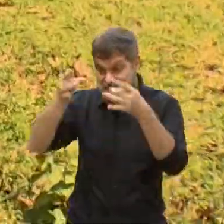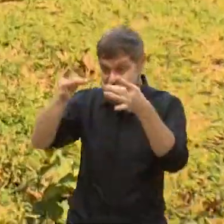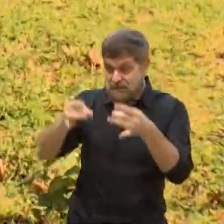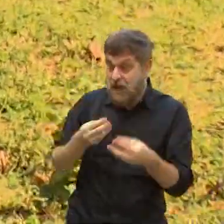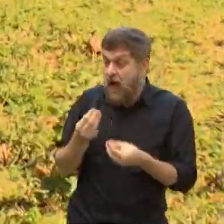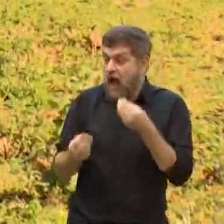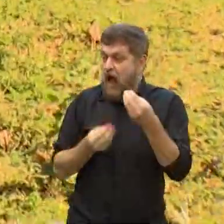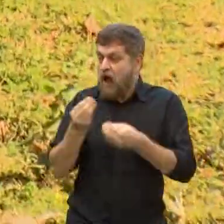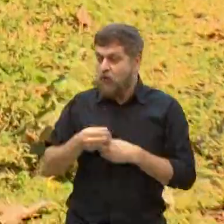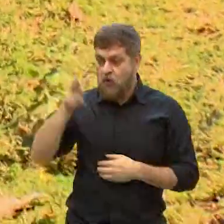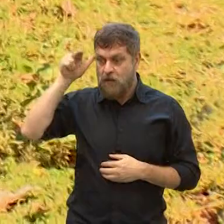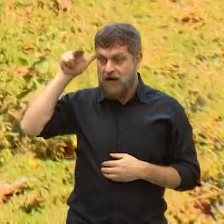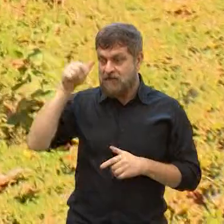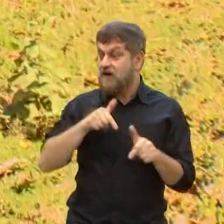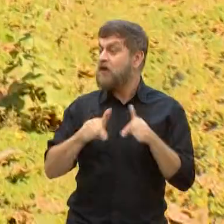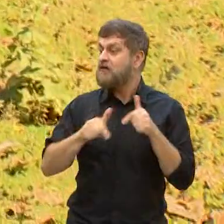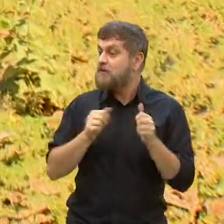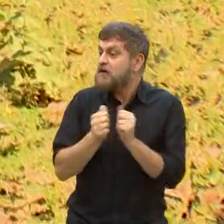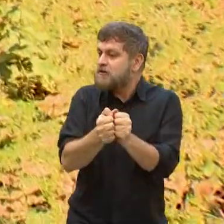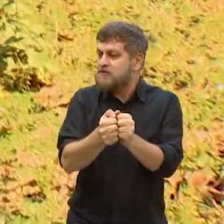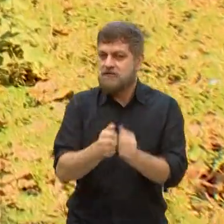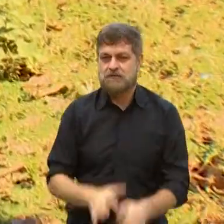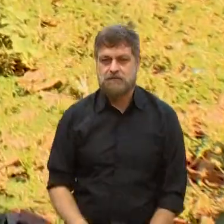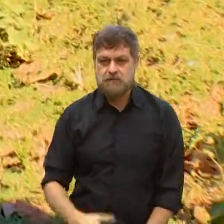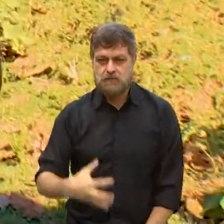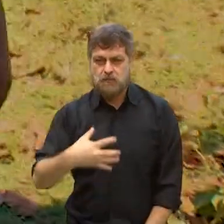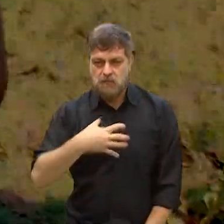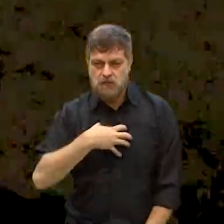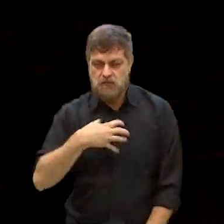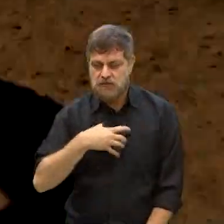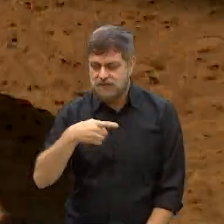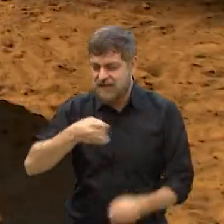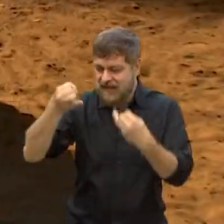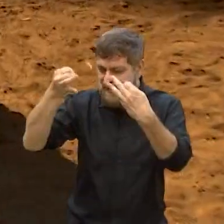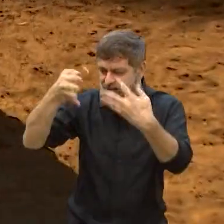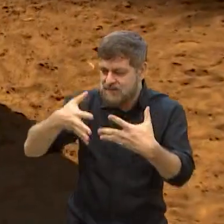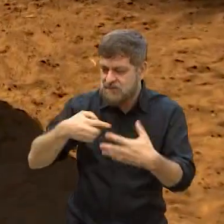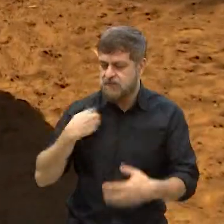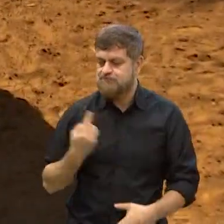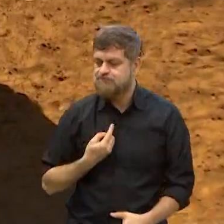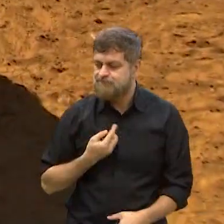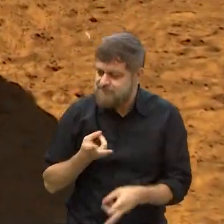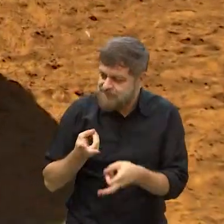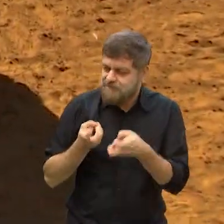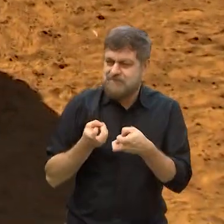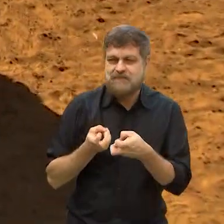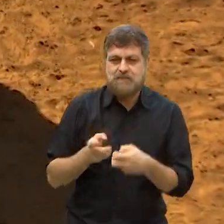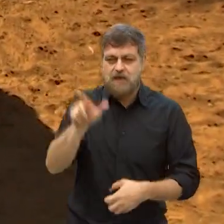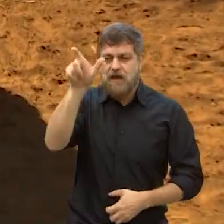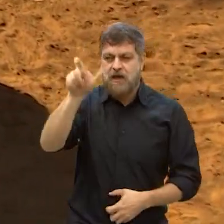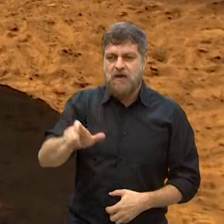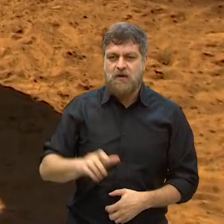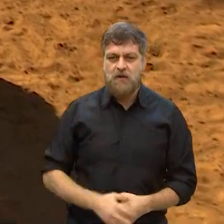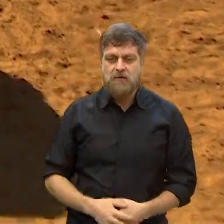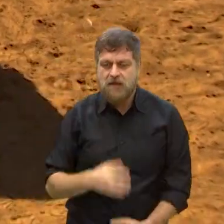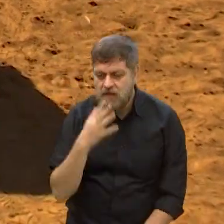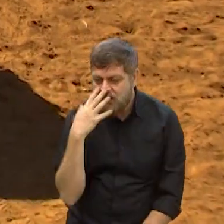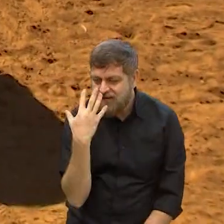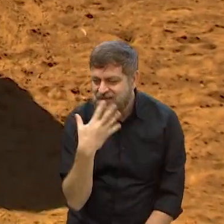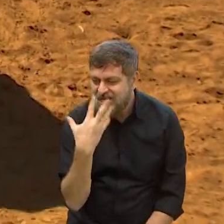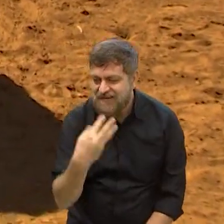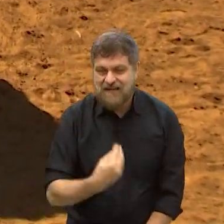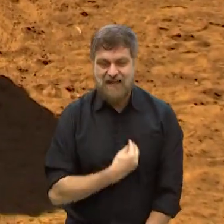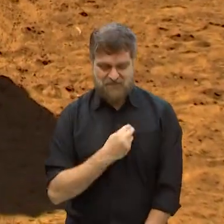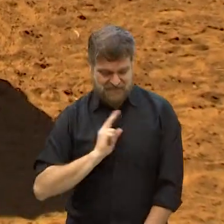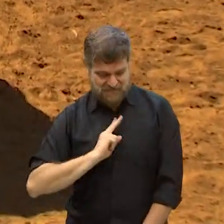para nós como é lidar com animais de grande porte. O modo como ela fala dos cavalos já demonstra